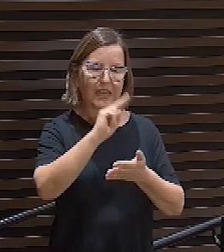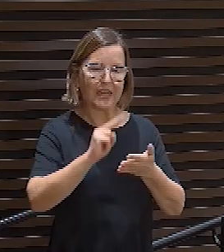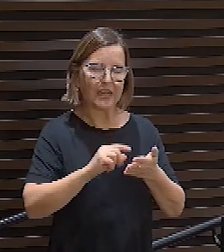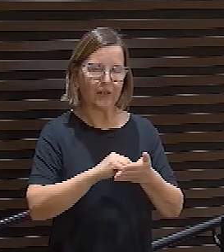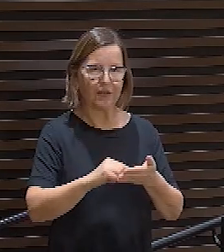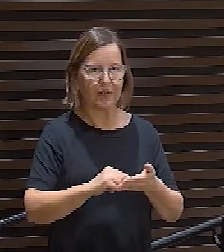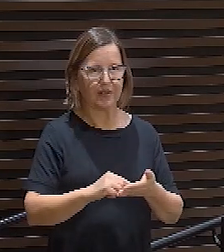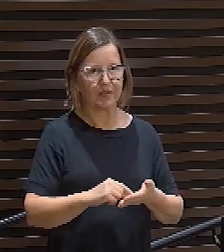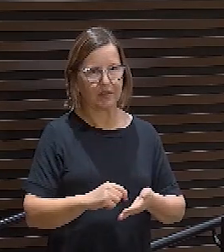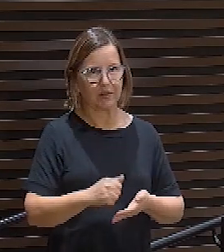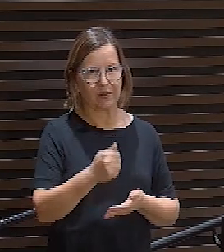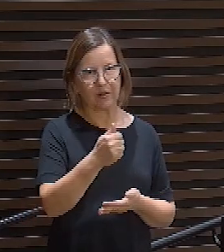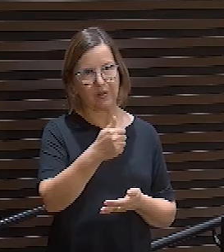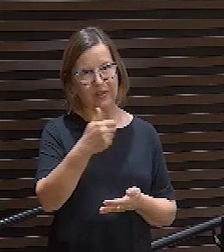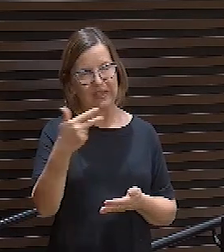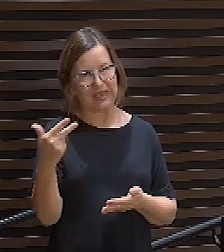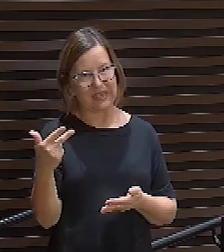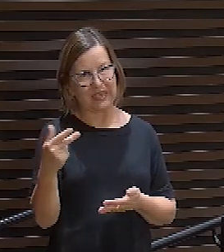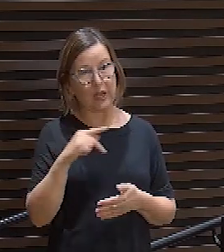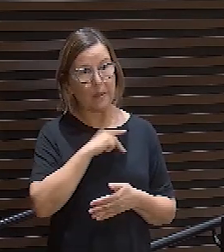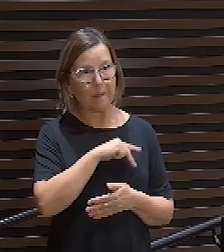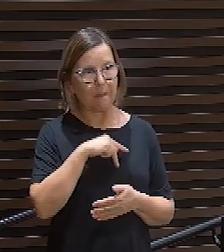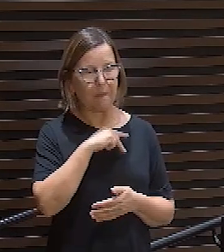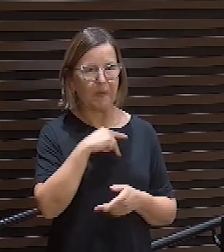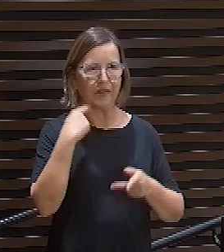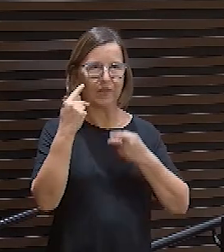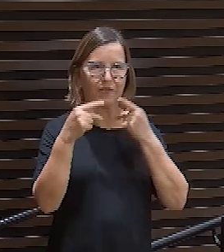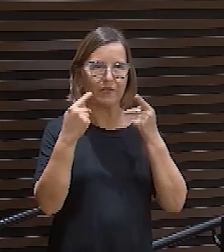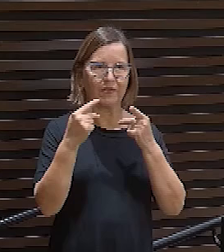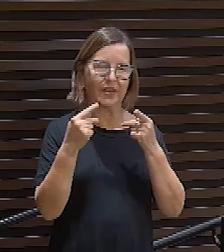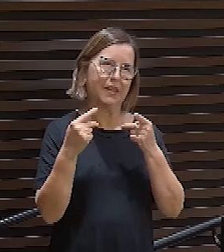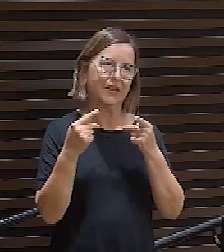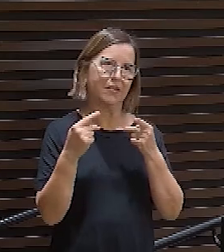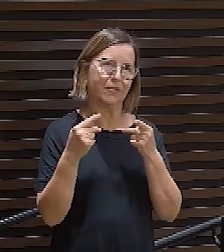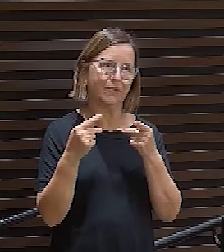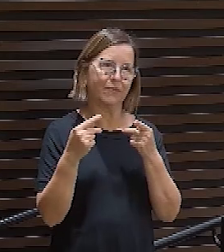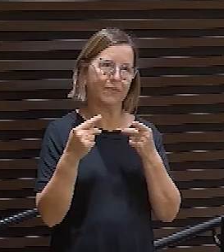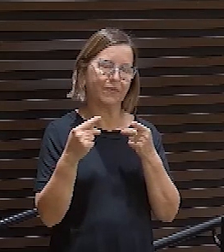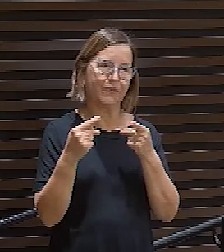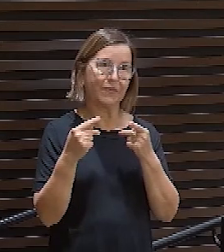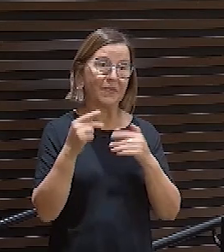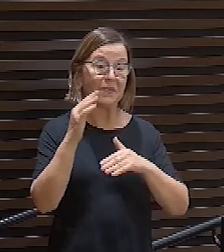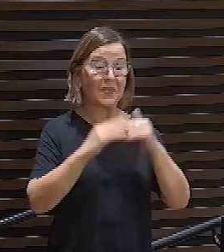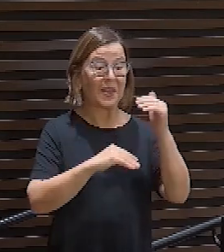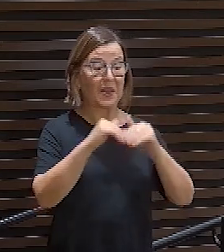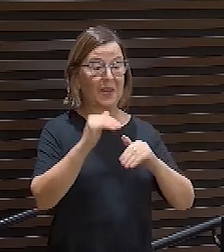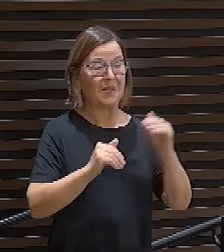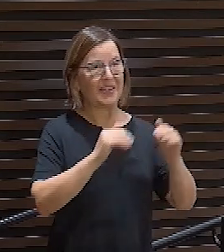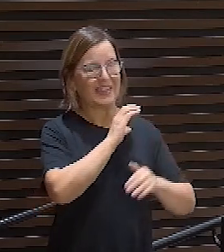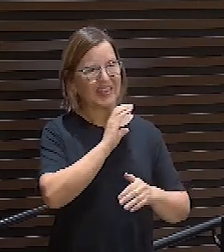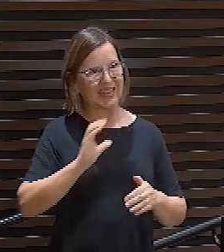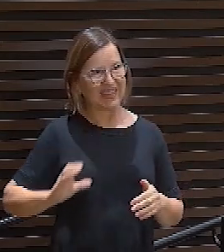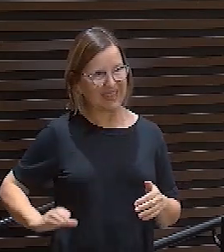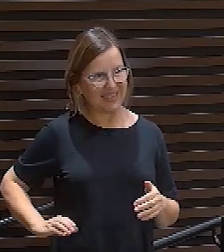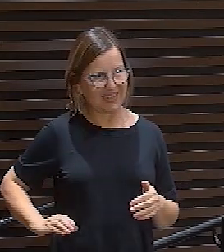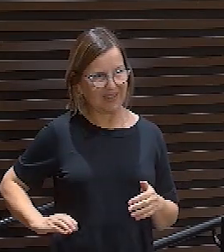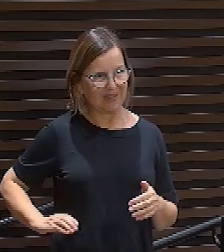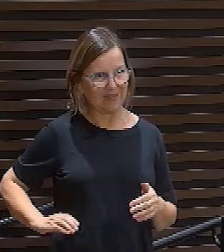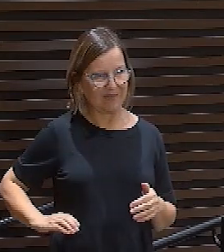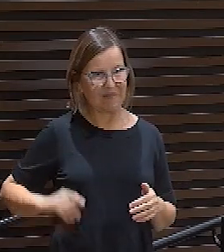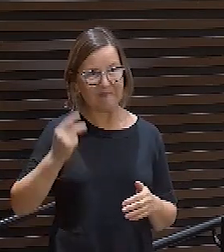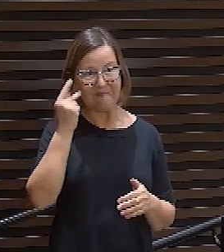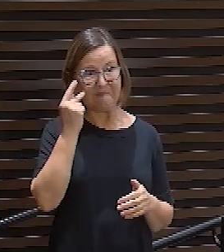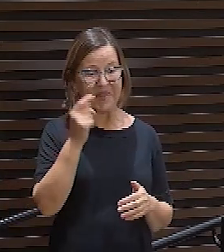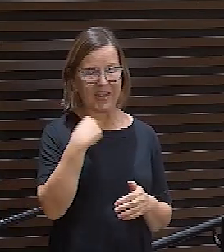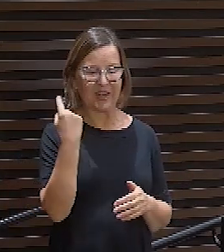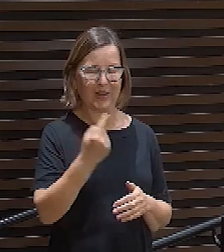ver que Paulo está falando do resultado da obra de Cristo com relação à nossa posição, onde